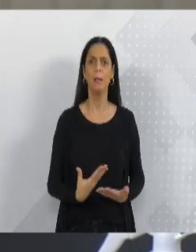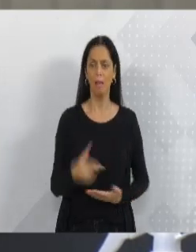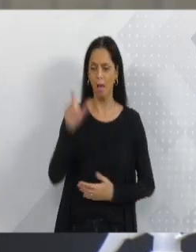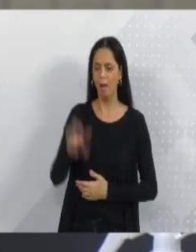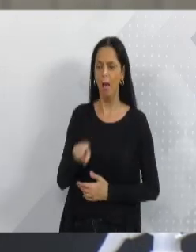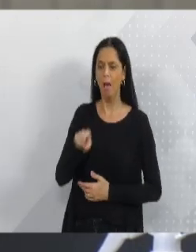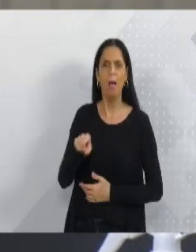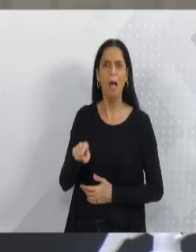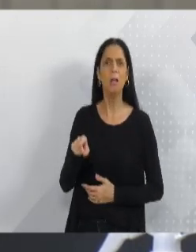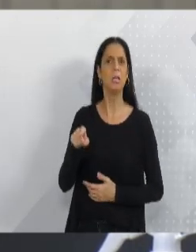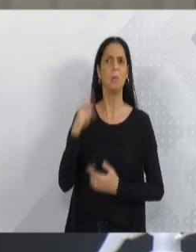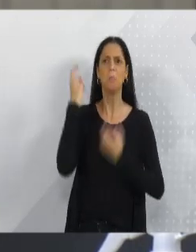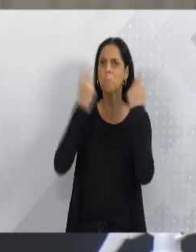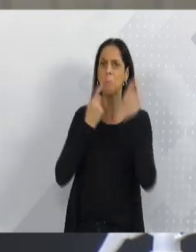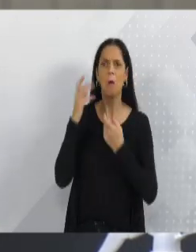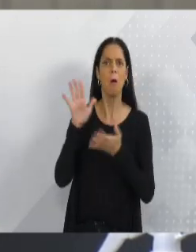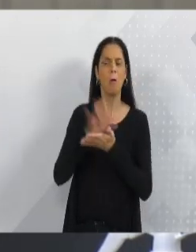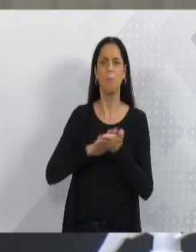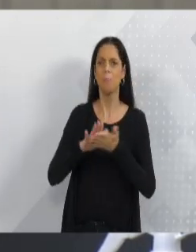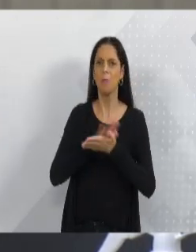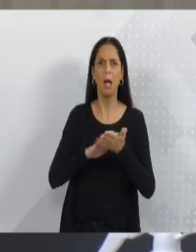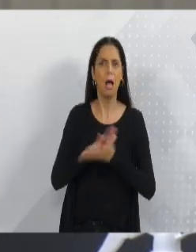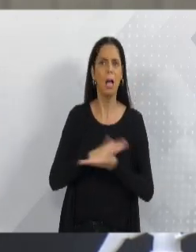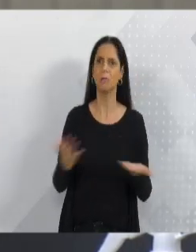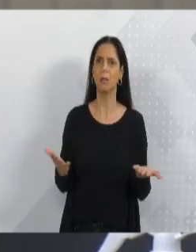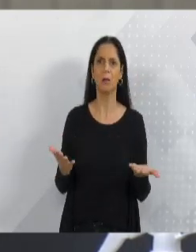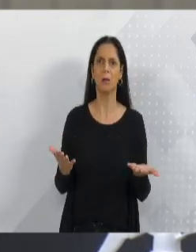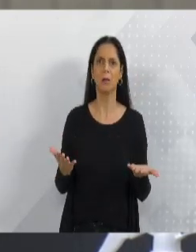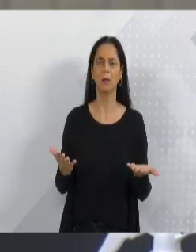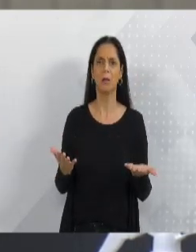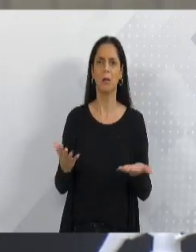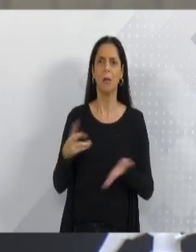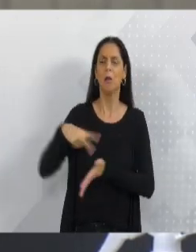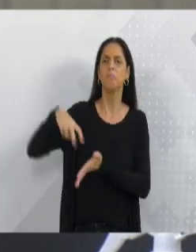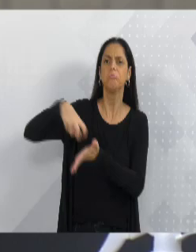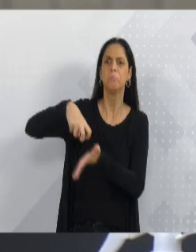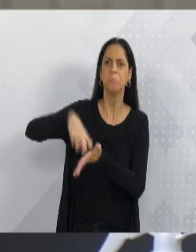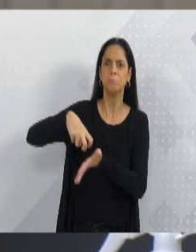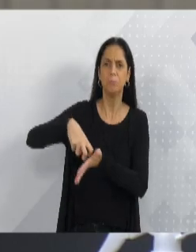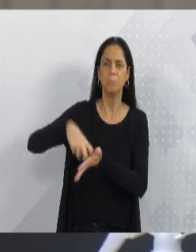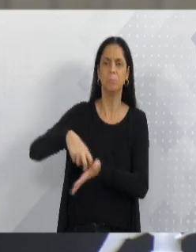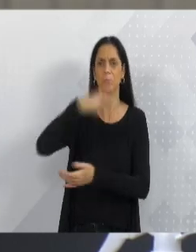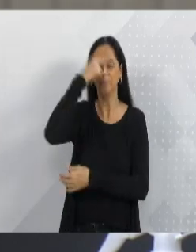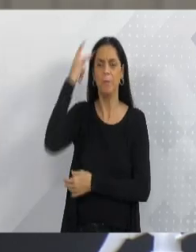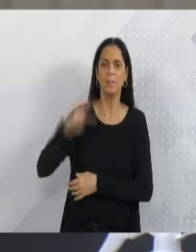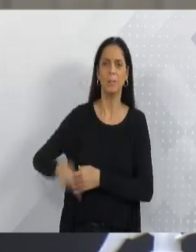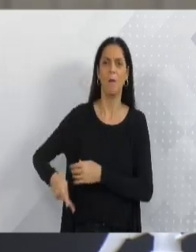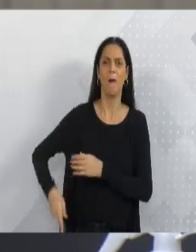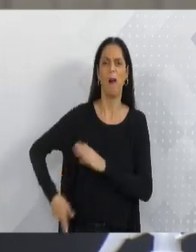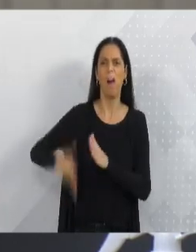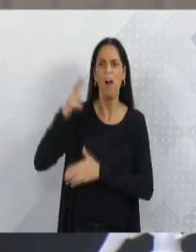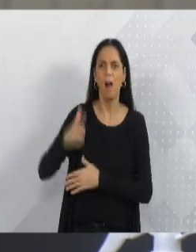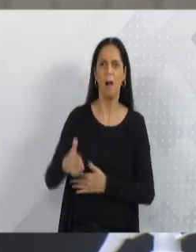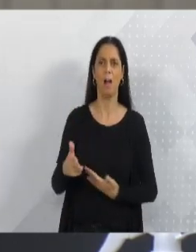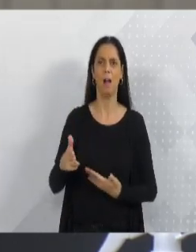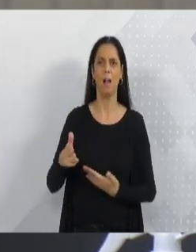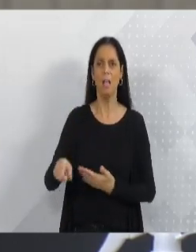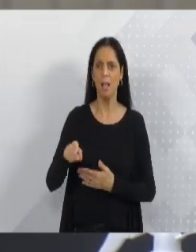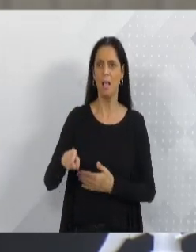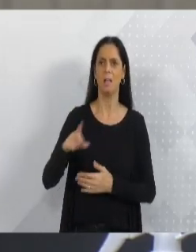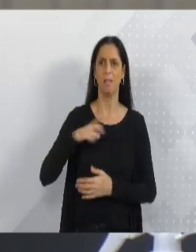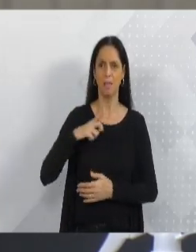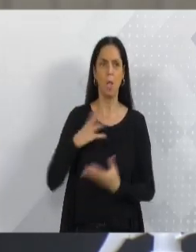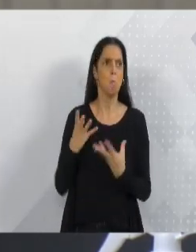e nada se vê para punir os bandidos que estão altamente